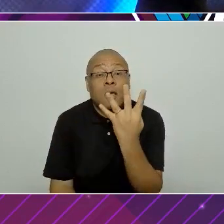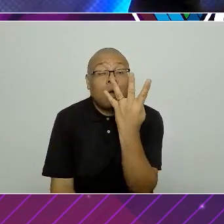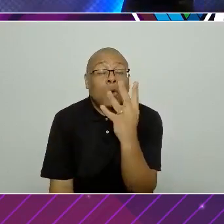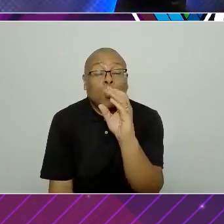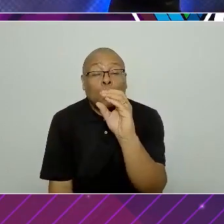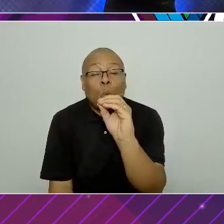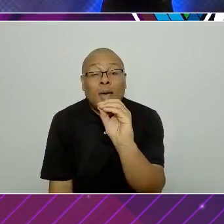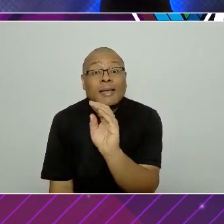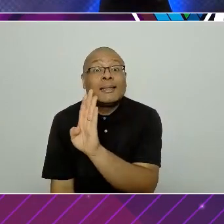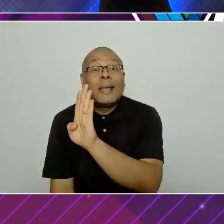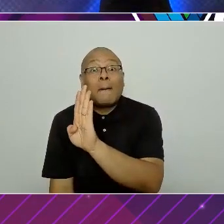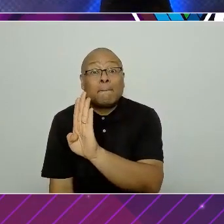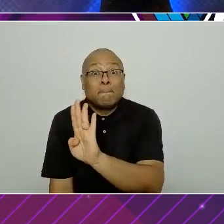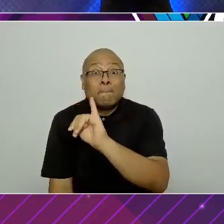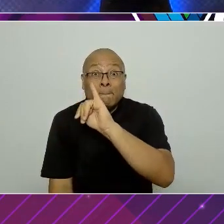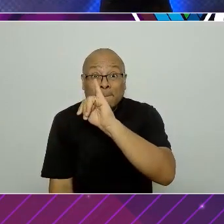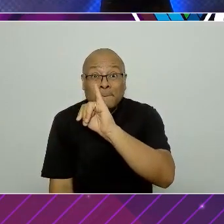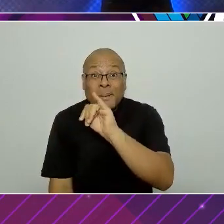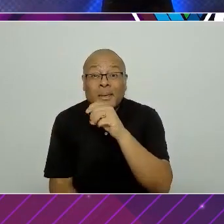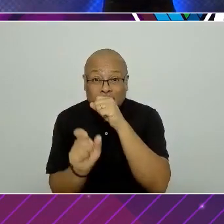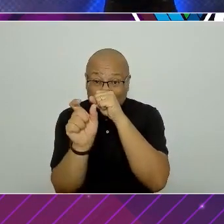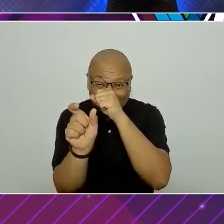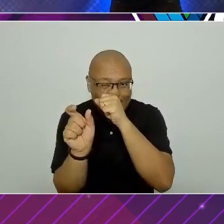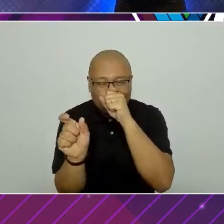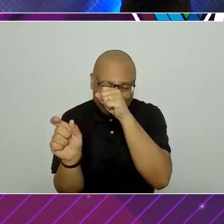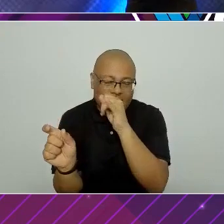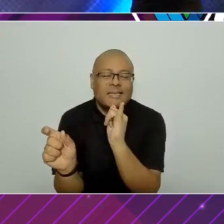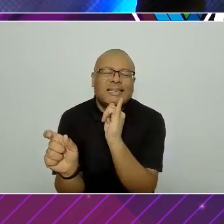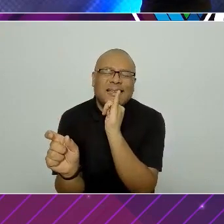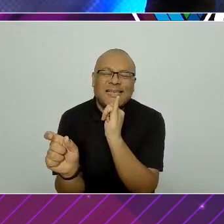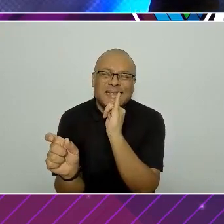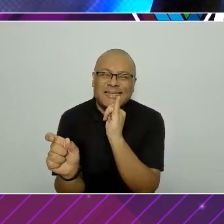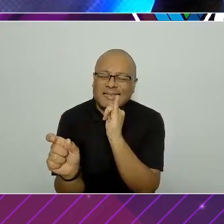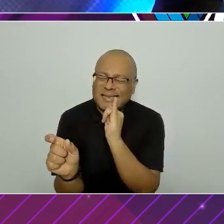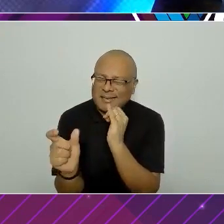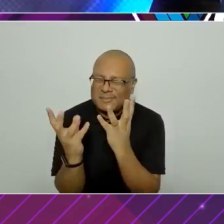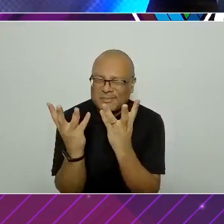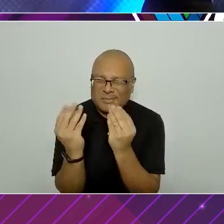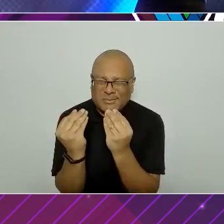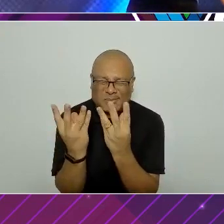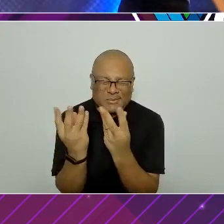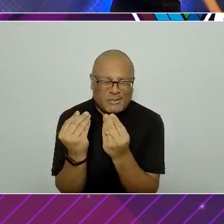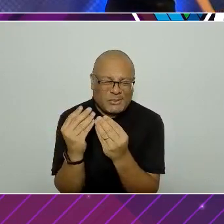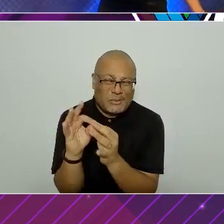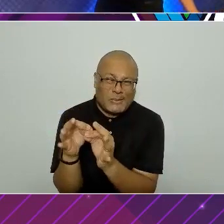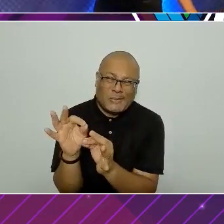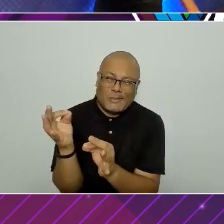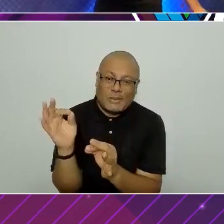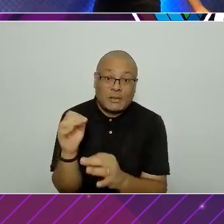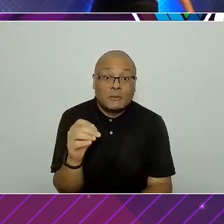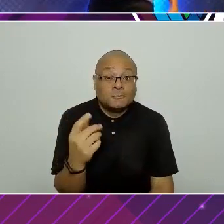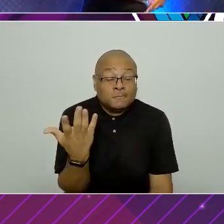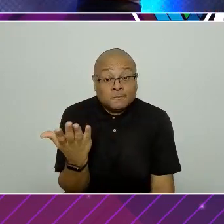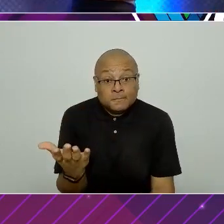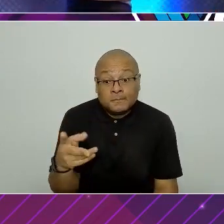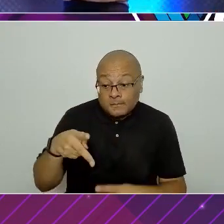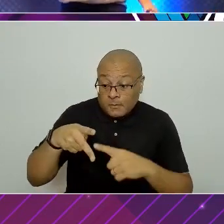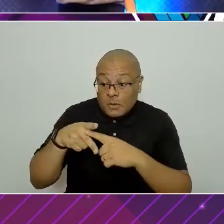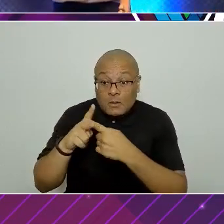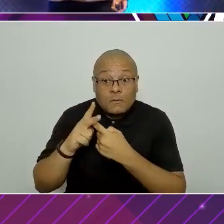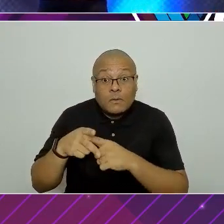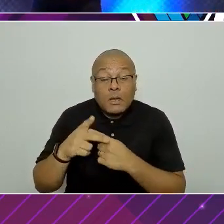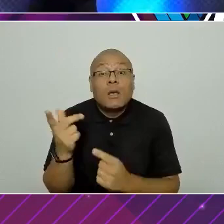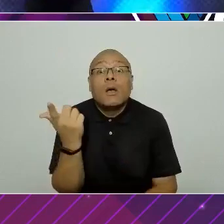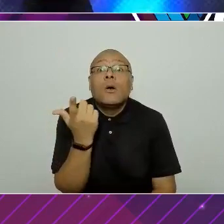um banco assim de informações, de exemplos que eu comentei, muito grande. Então, para essa ferramenta